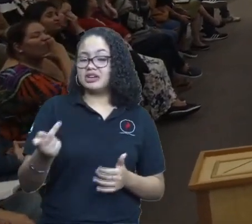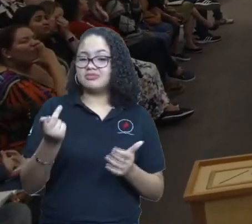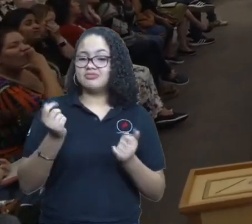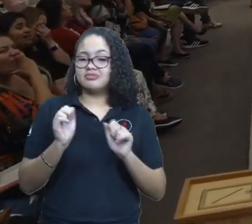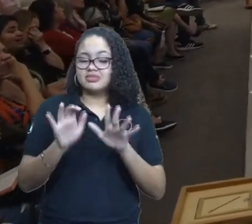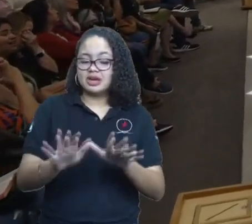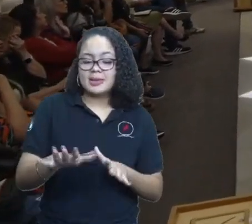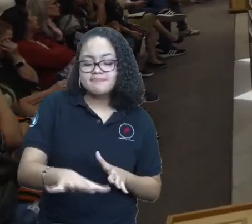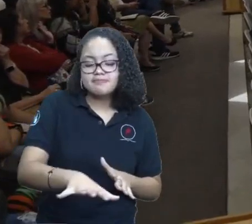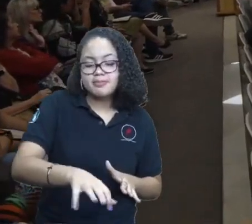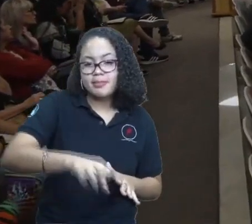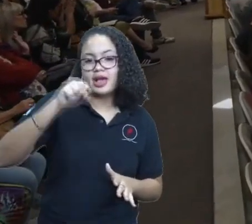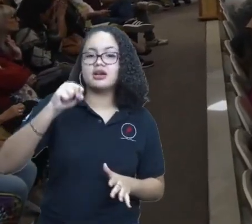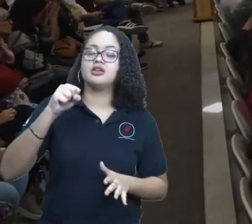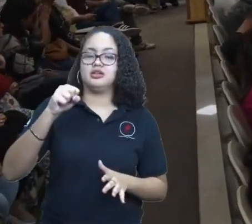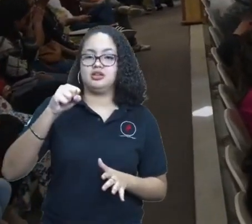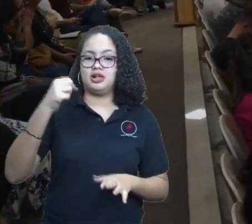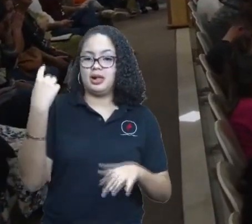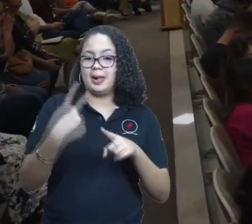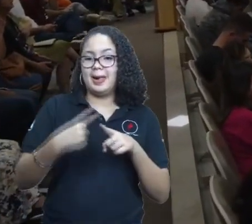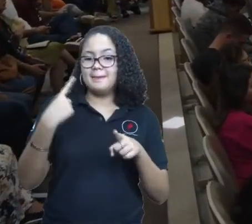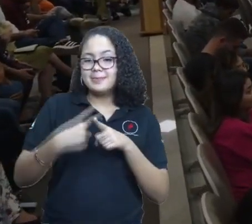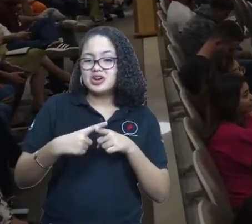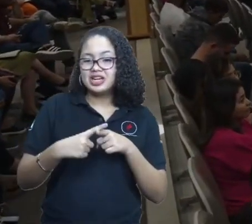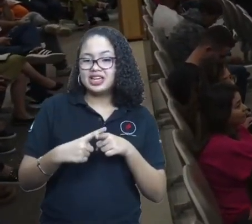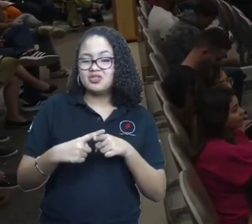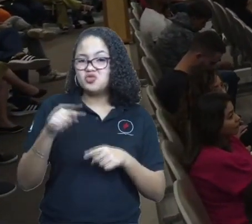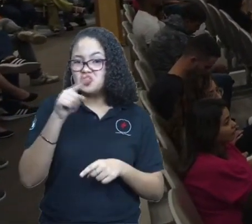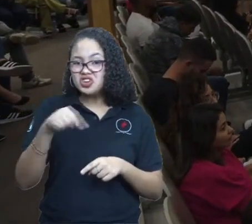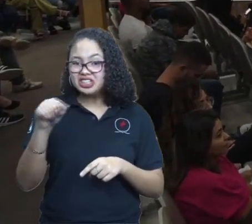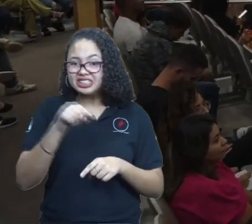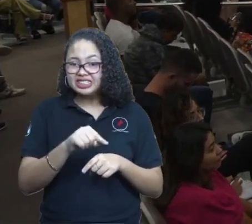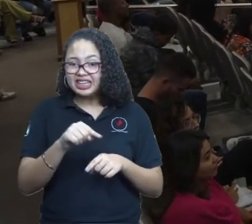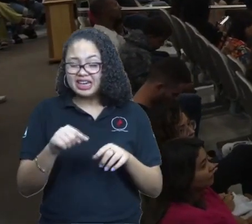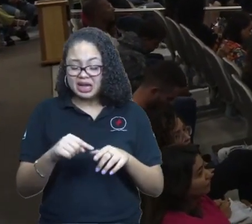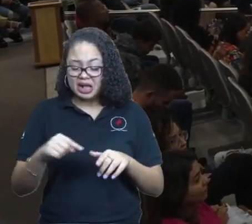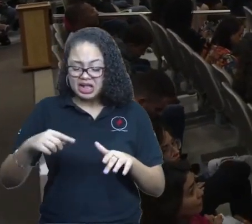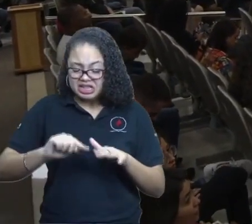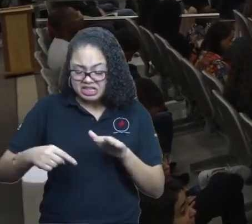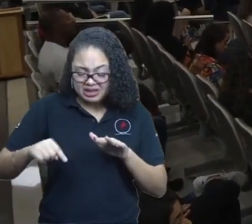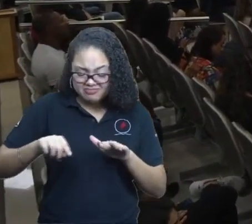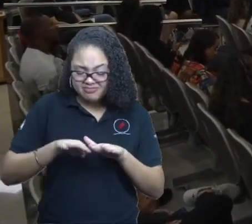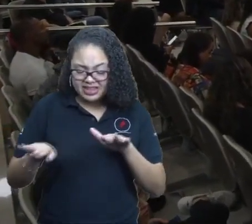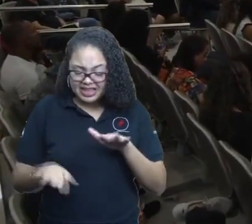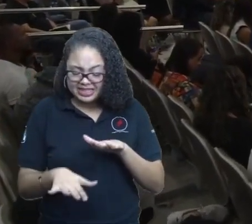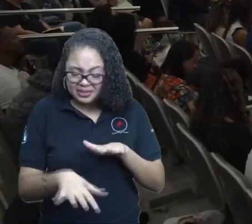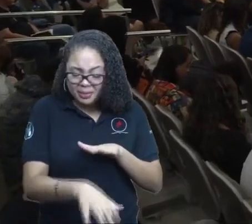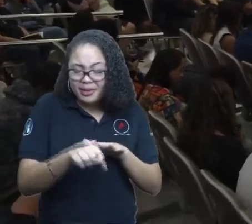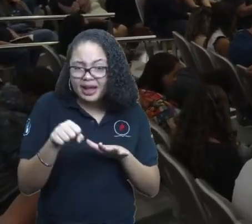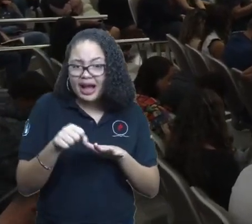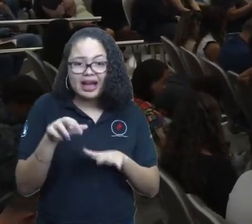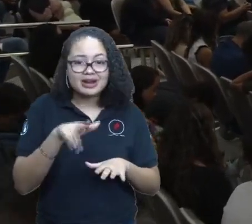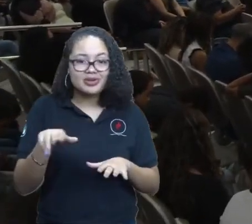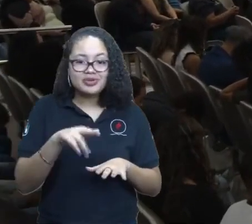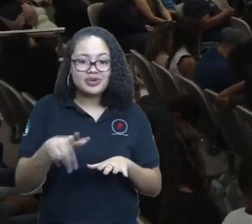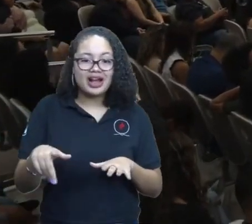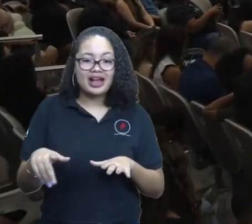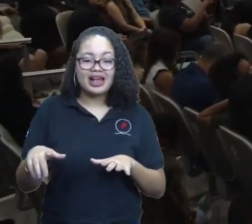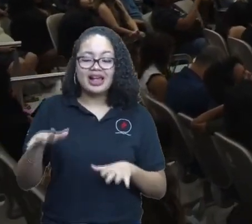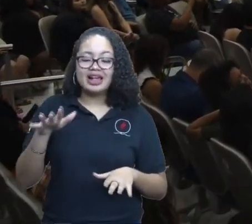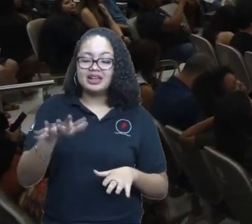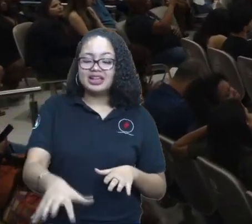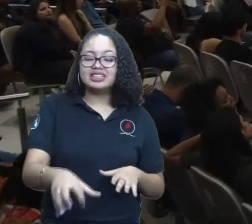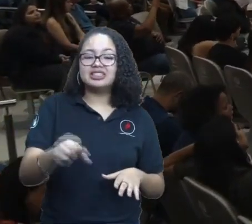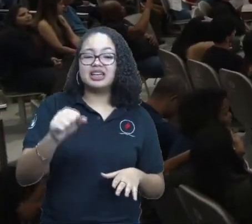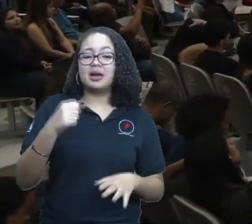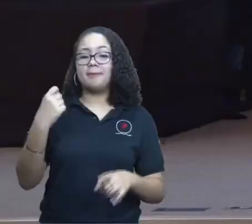e toma porque tu não vai descer para pegar estende só a mão porque eu já